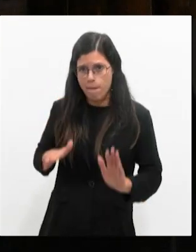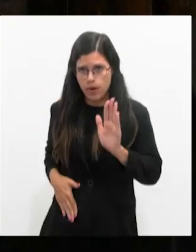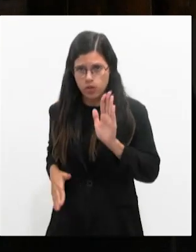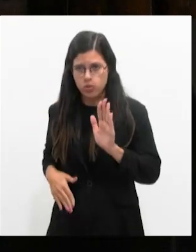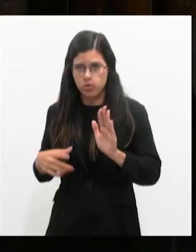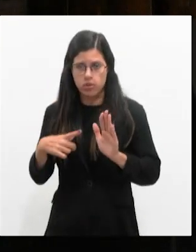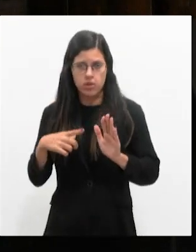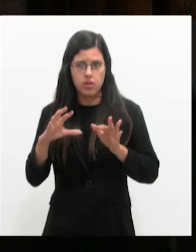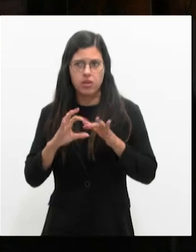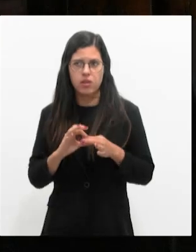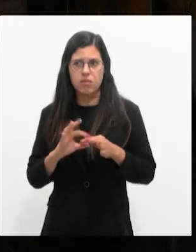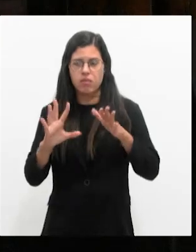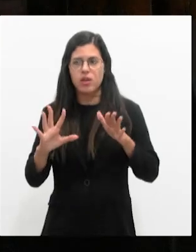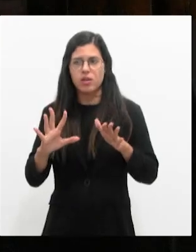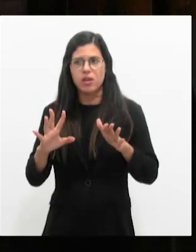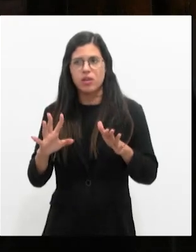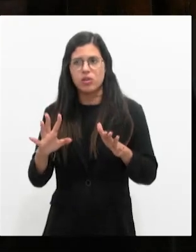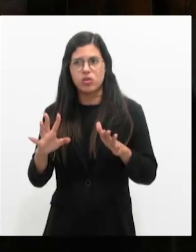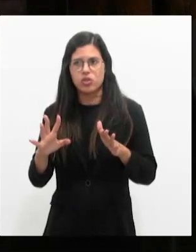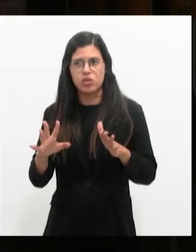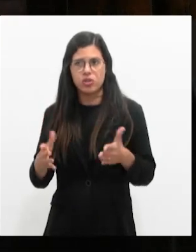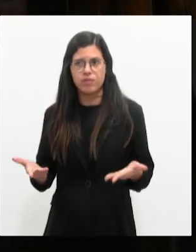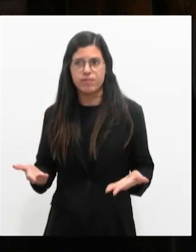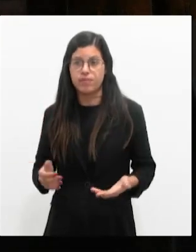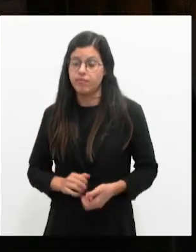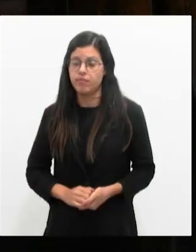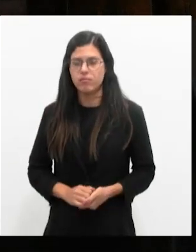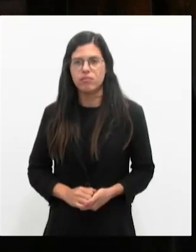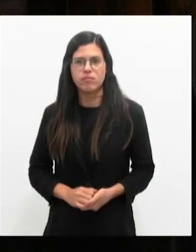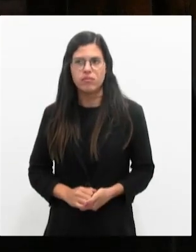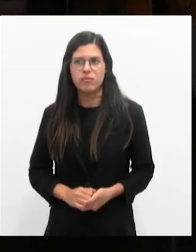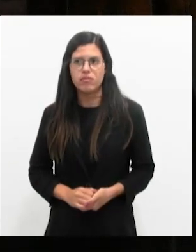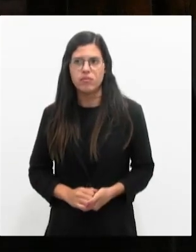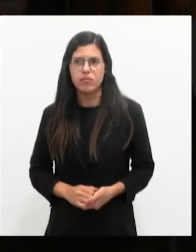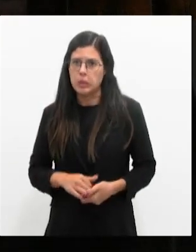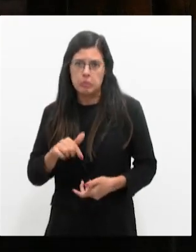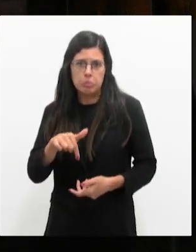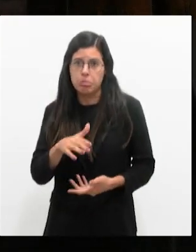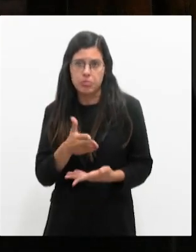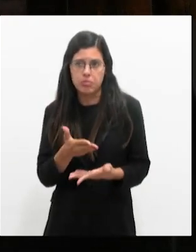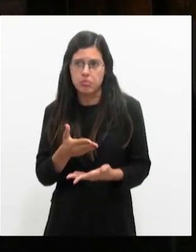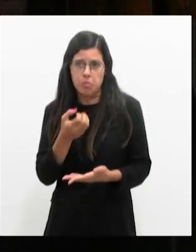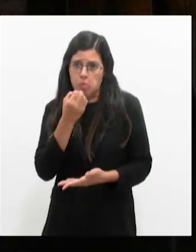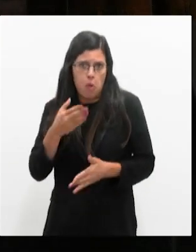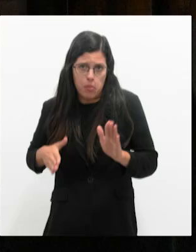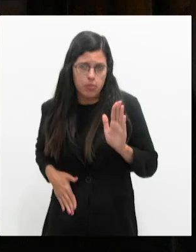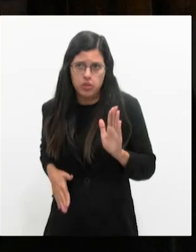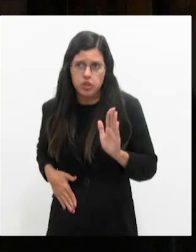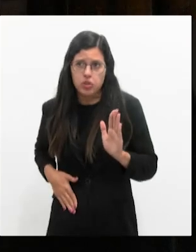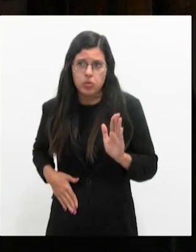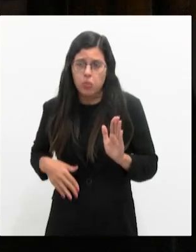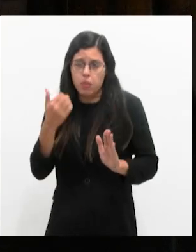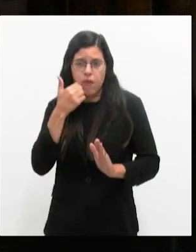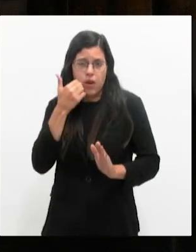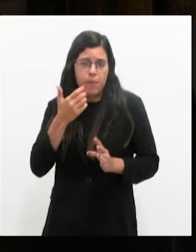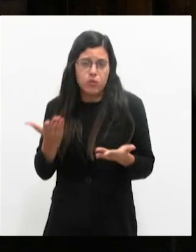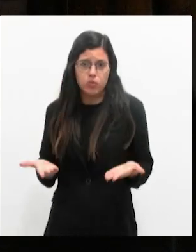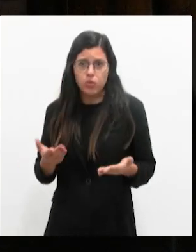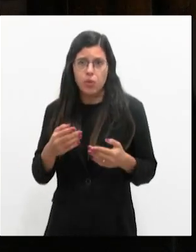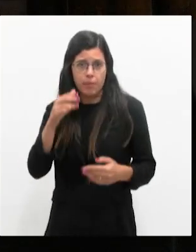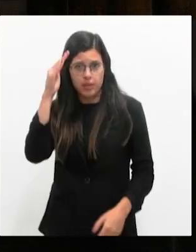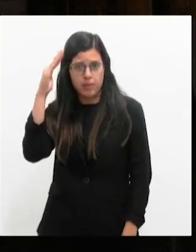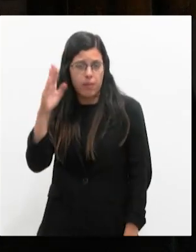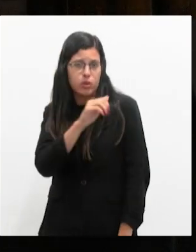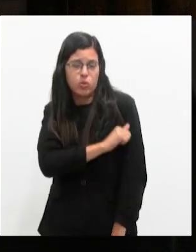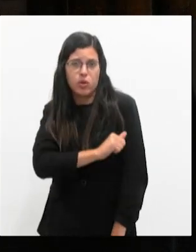liberdade? Isso aqui é o paraíso, irmão. Isso aqui está sendo, não sei mais falar, principalmente no Rio de Janeiro, dos vagabundos, porque nada acontece.